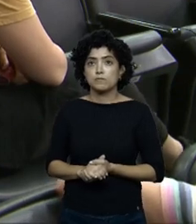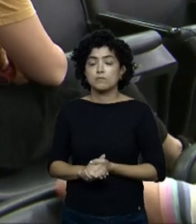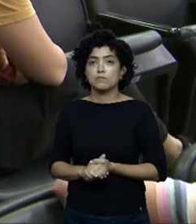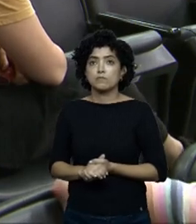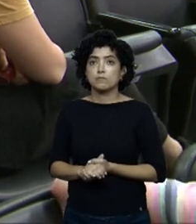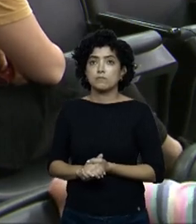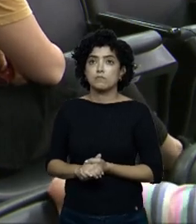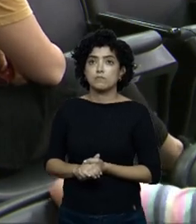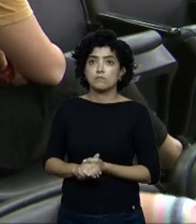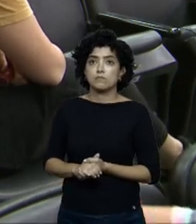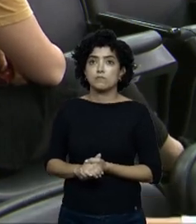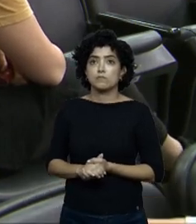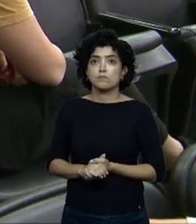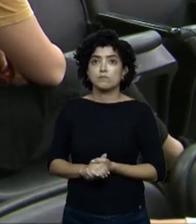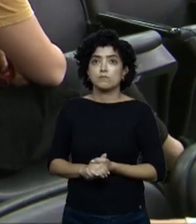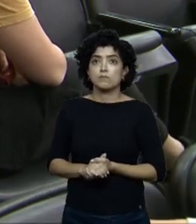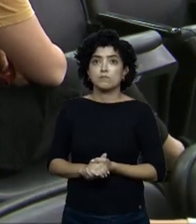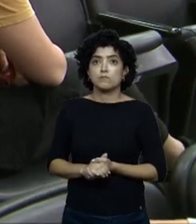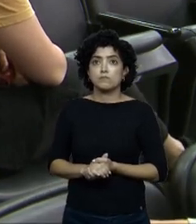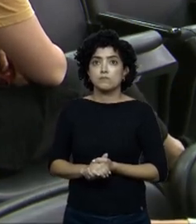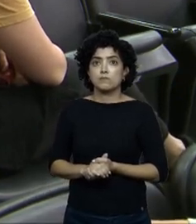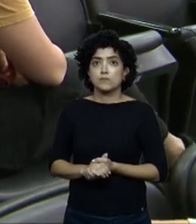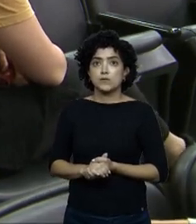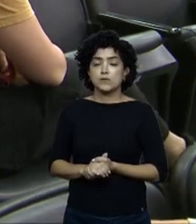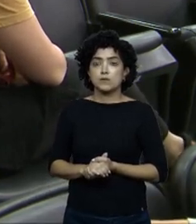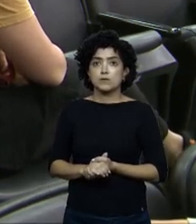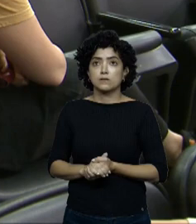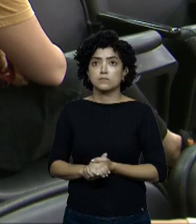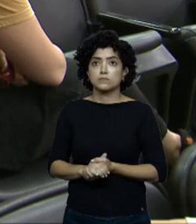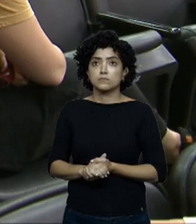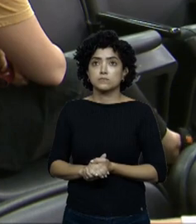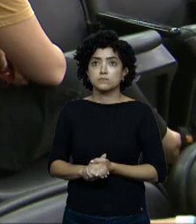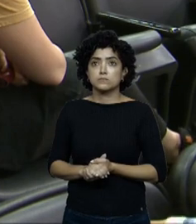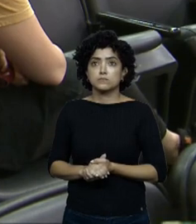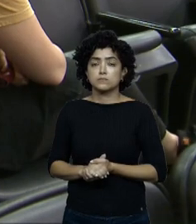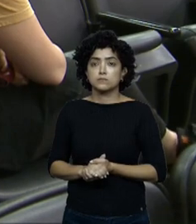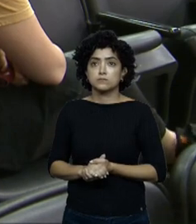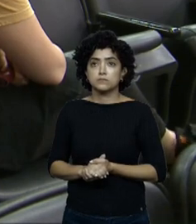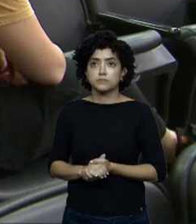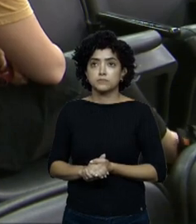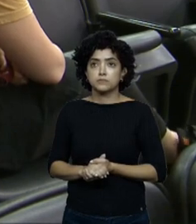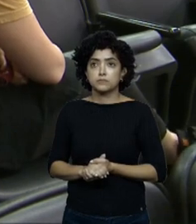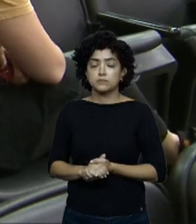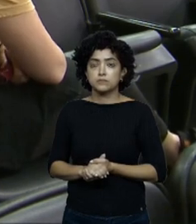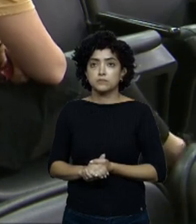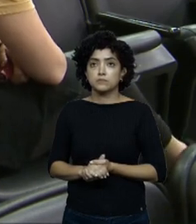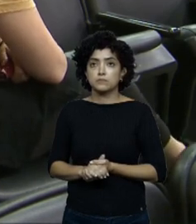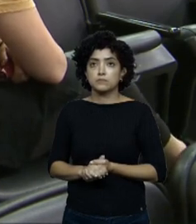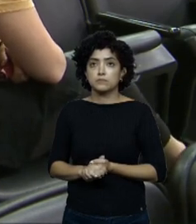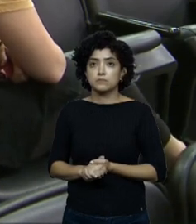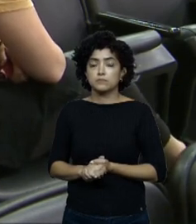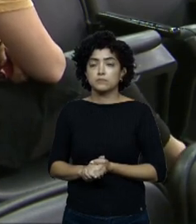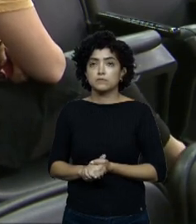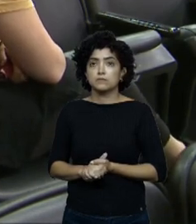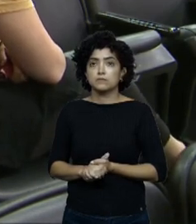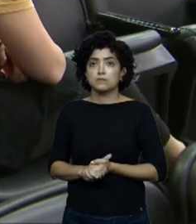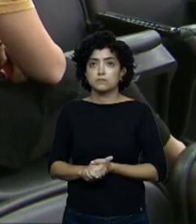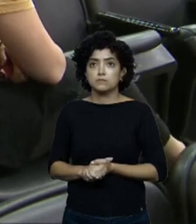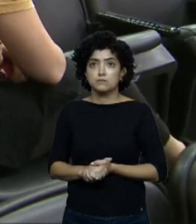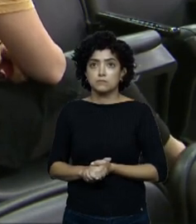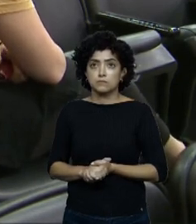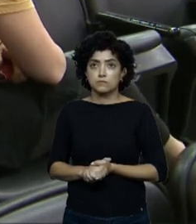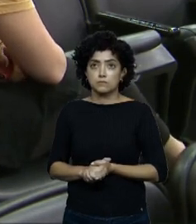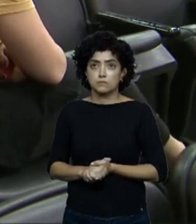ou então e vai haver um nó e novamente desempregada